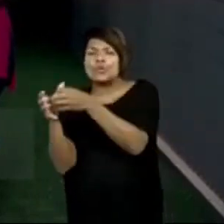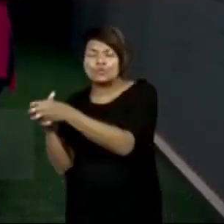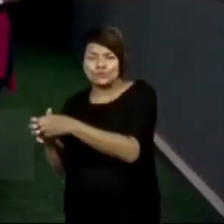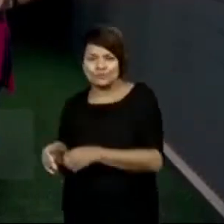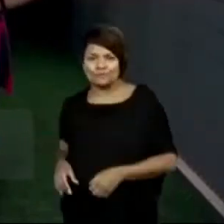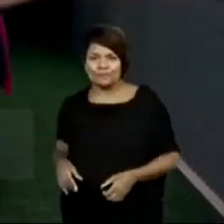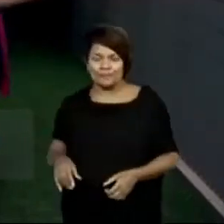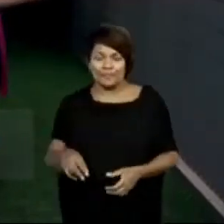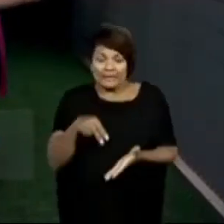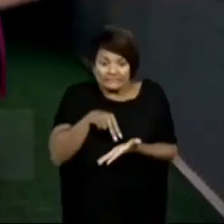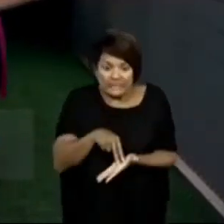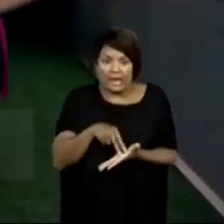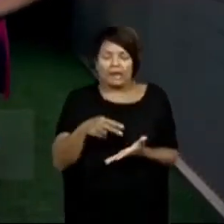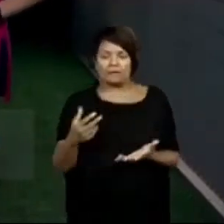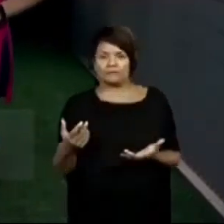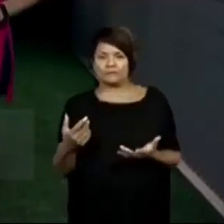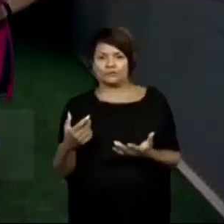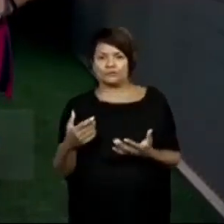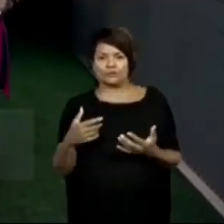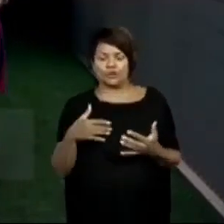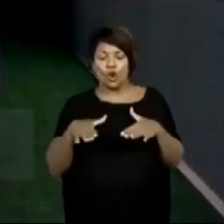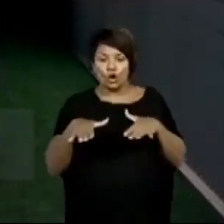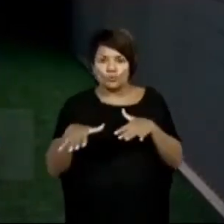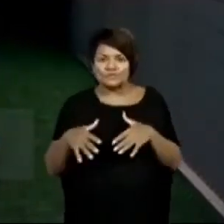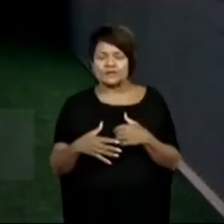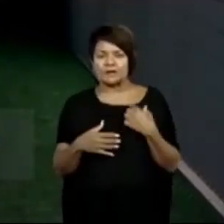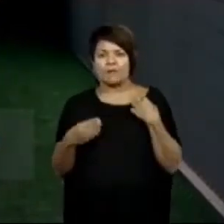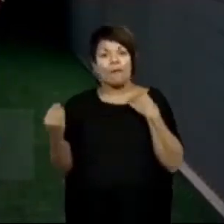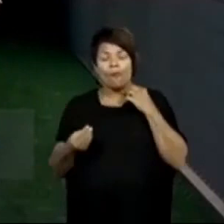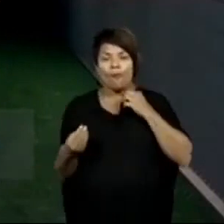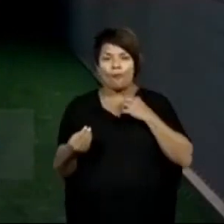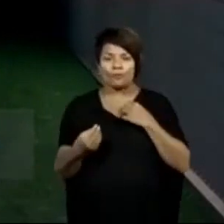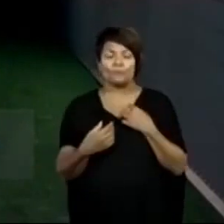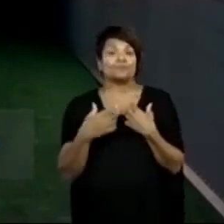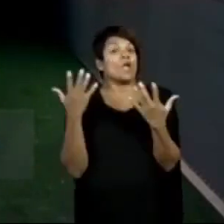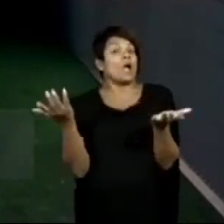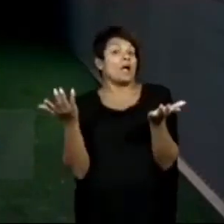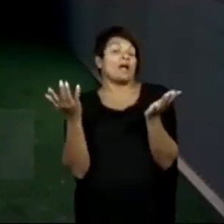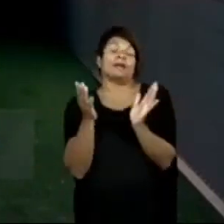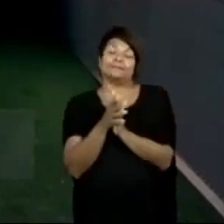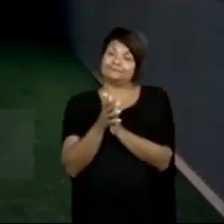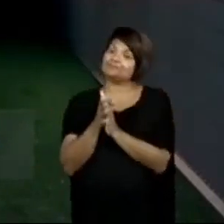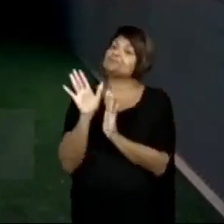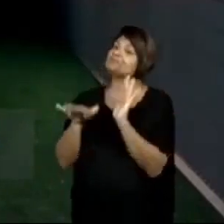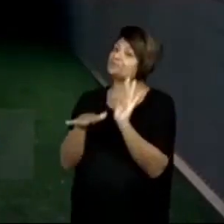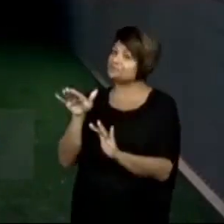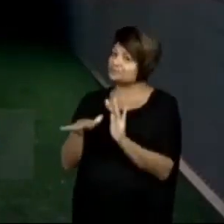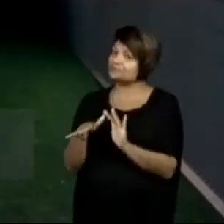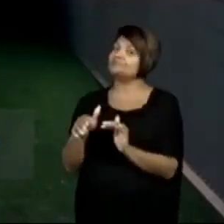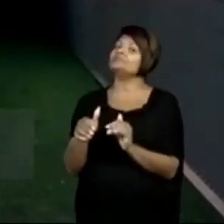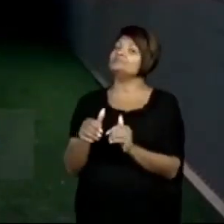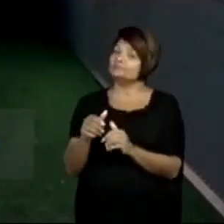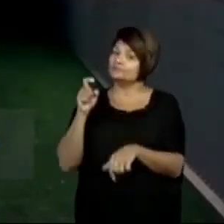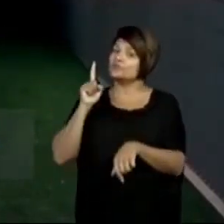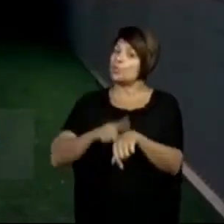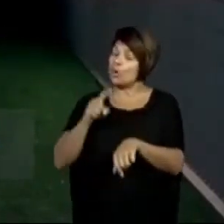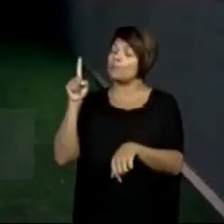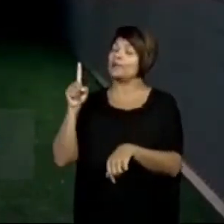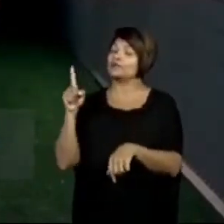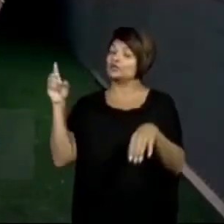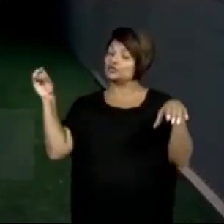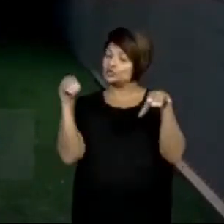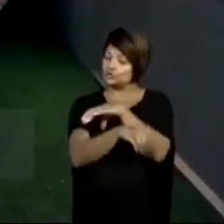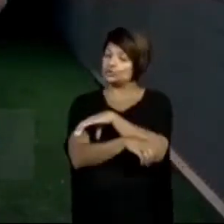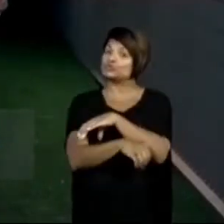vai depender do momento também, não é que o atleta se predispõe aí, mas ela está falando do momento do